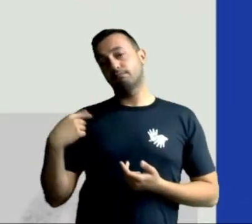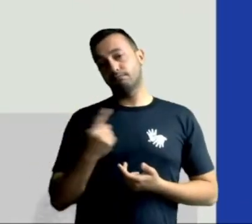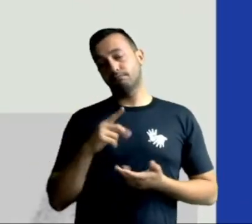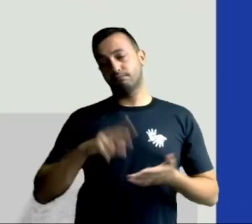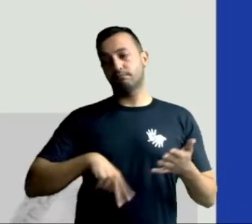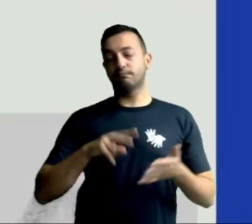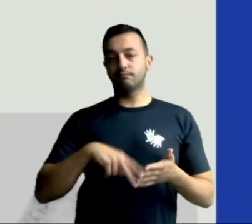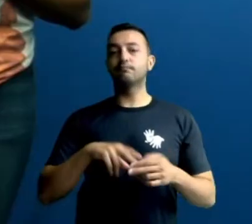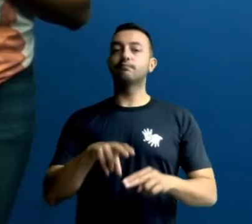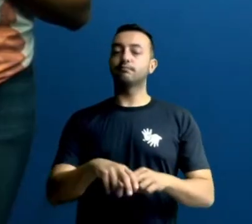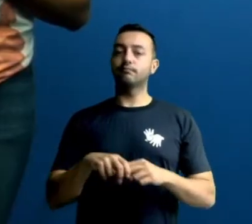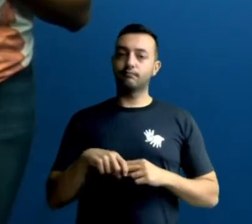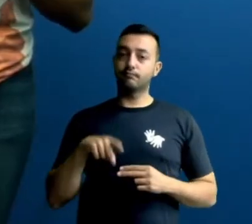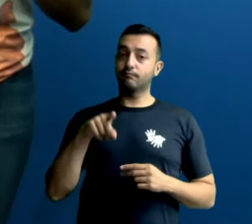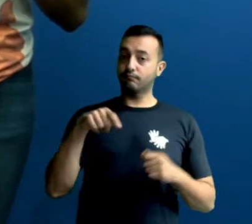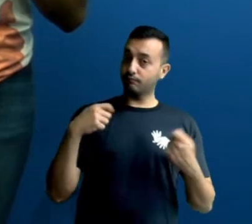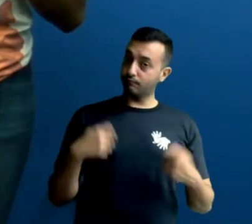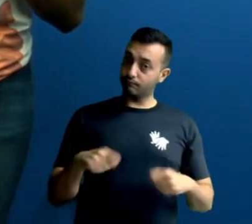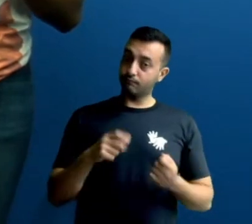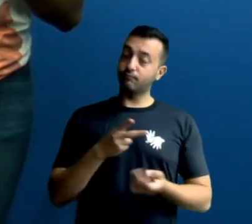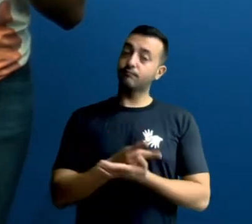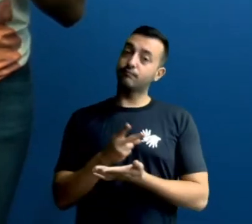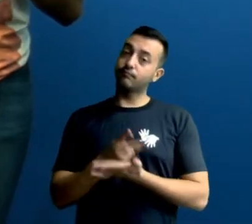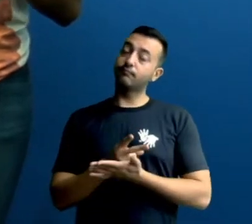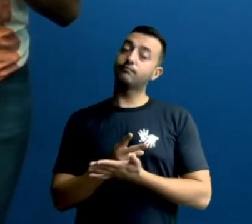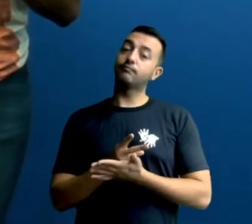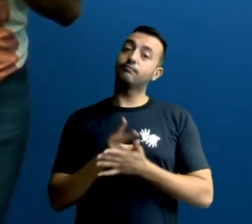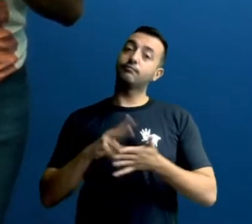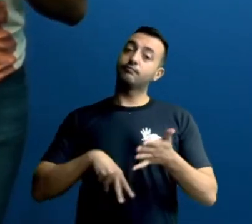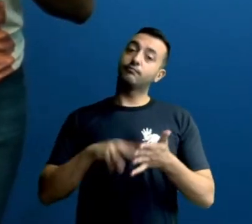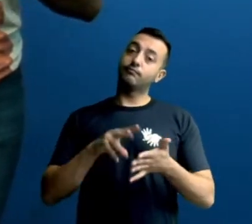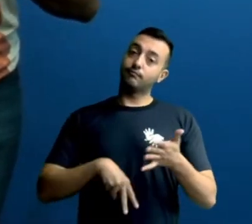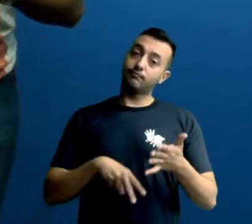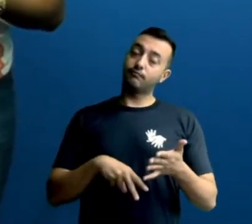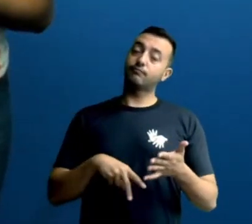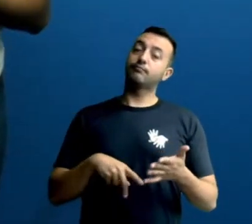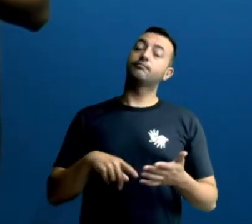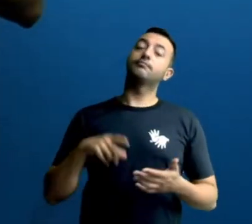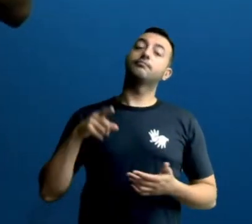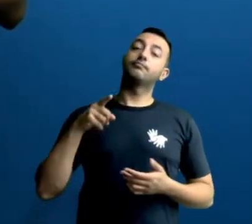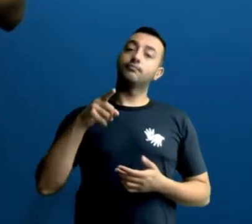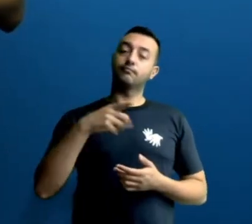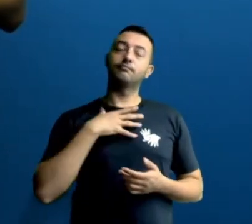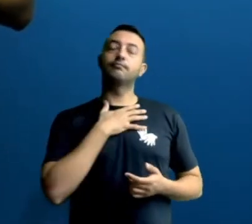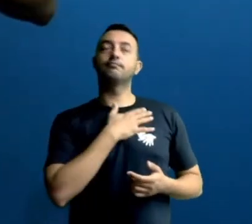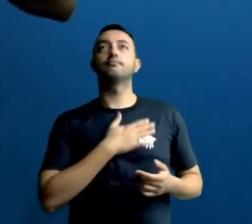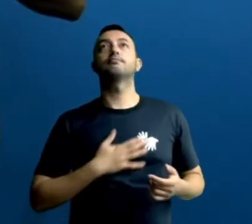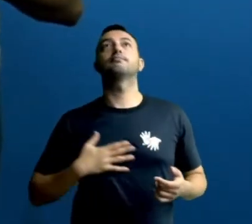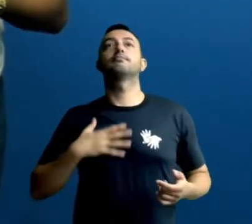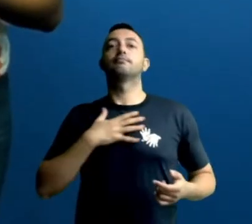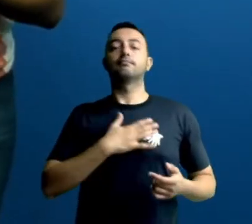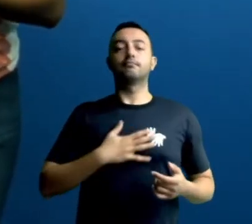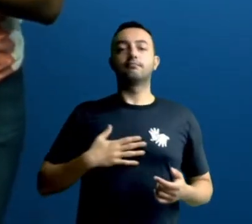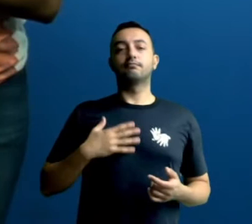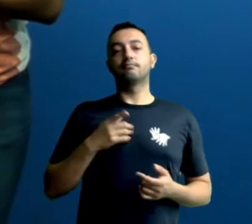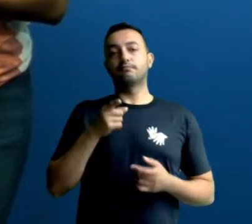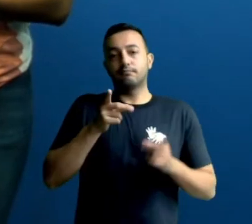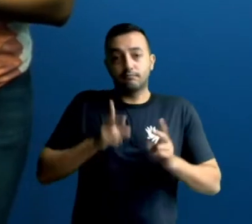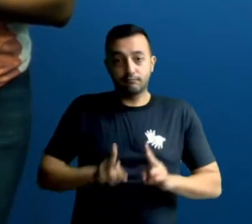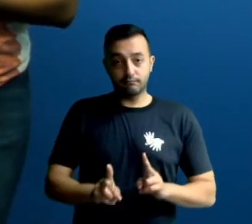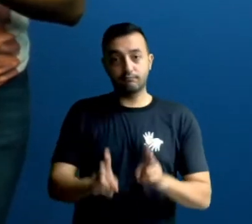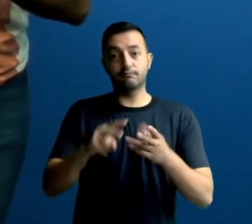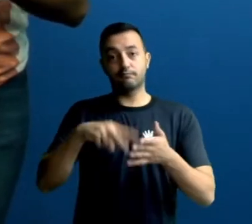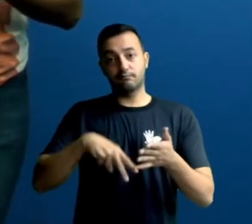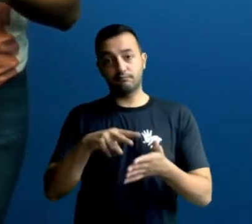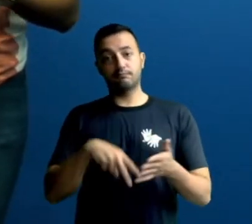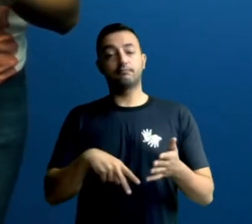estamos lendo. Por isso que você precisa ter sempre uma leitura que te faça bem, que te faça continuar